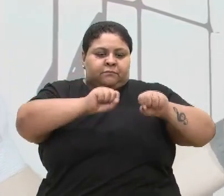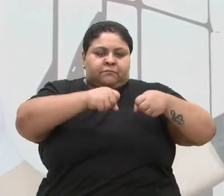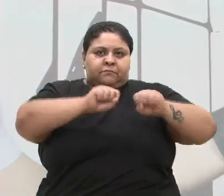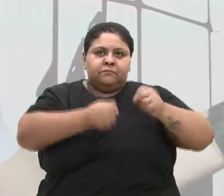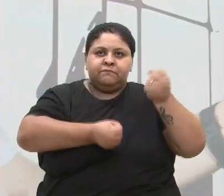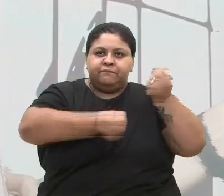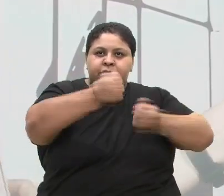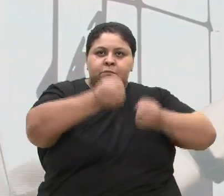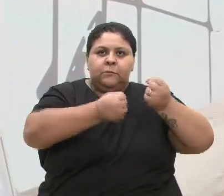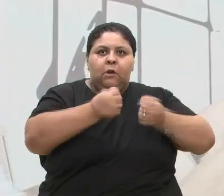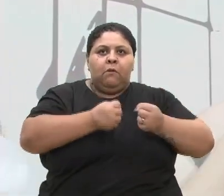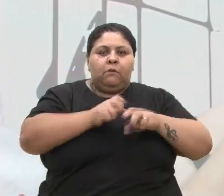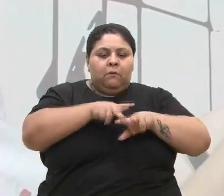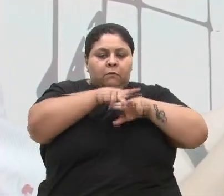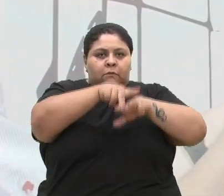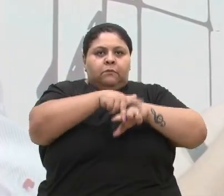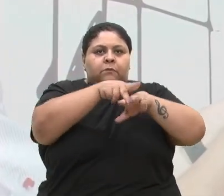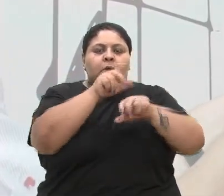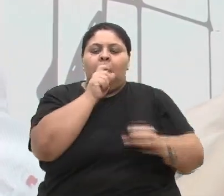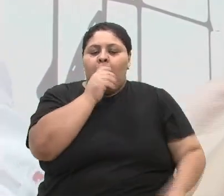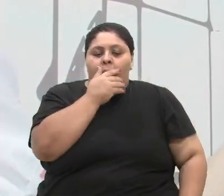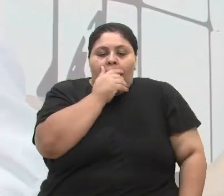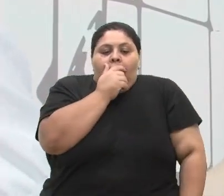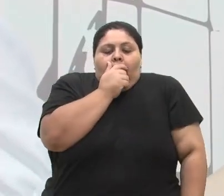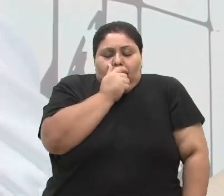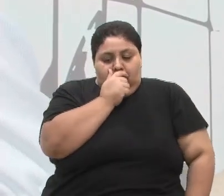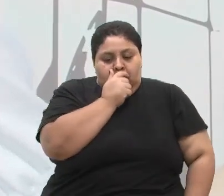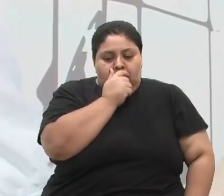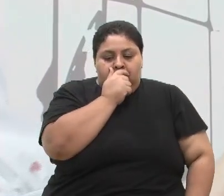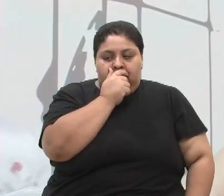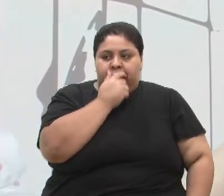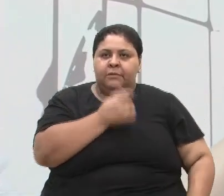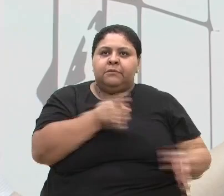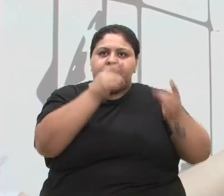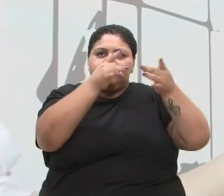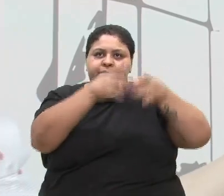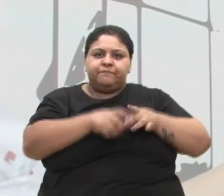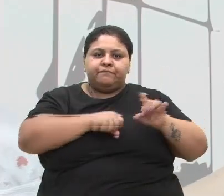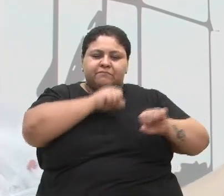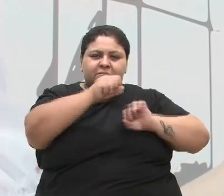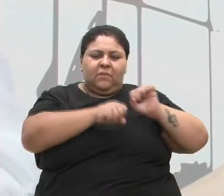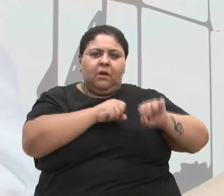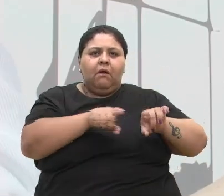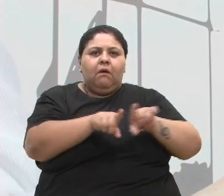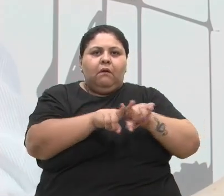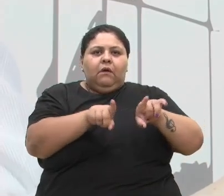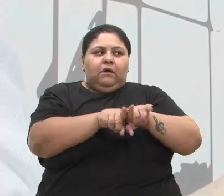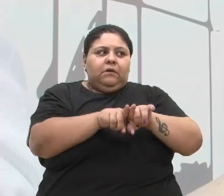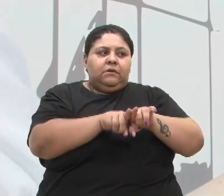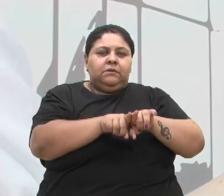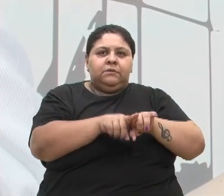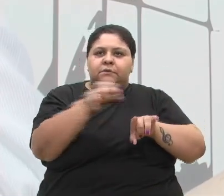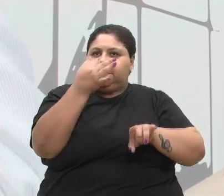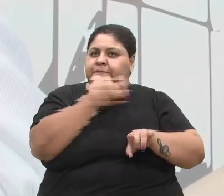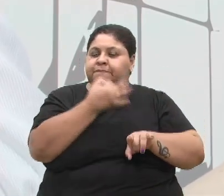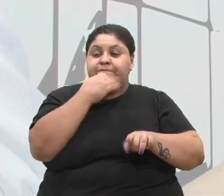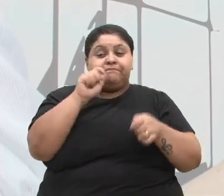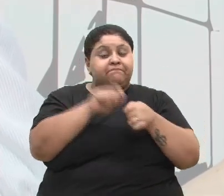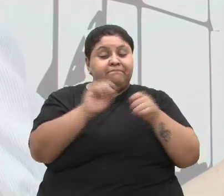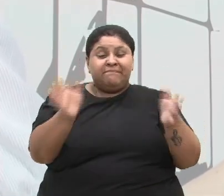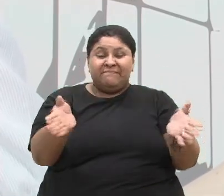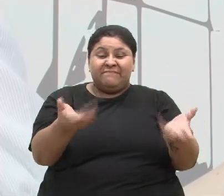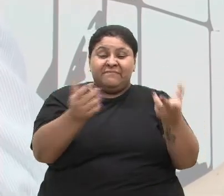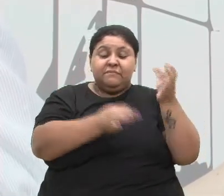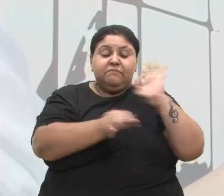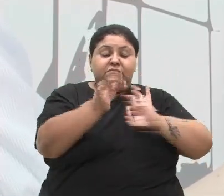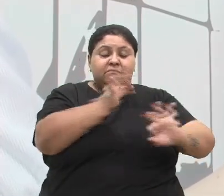cavalgada. Mas, em especial, eu trouxe a da bicicleta, porque há muitos anos o município de Caxias do Sul não fazia um evento